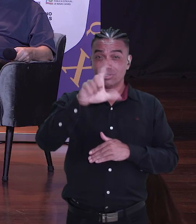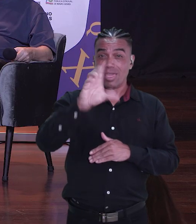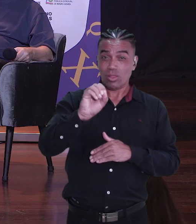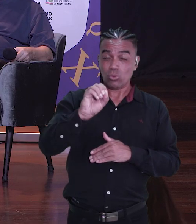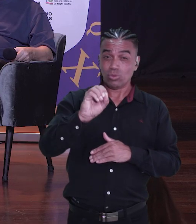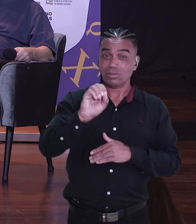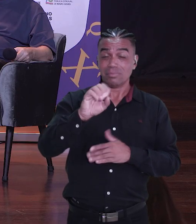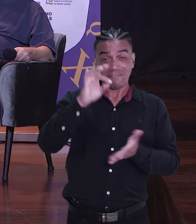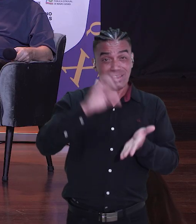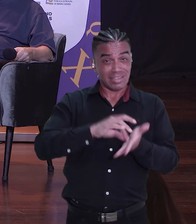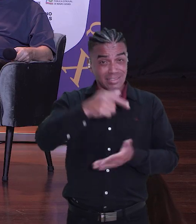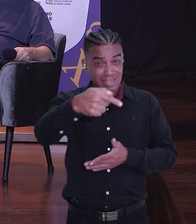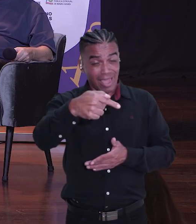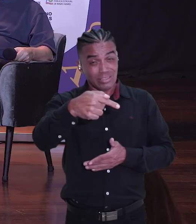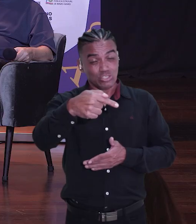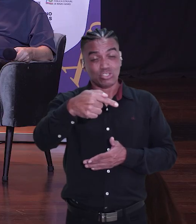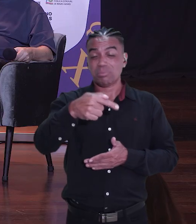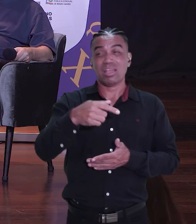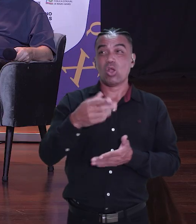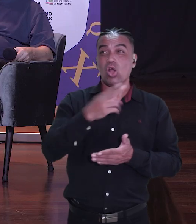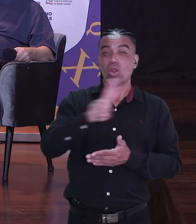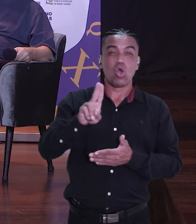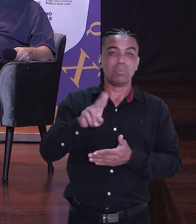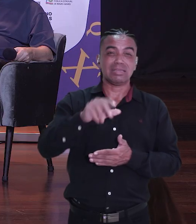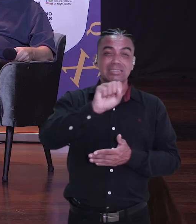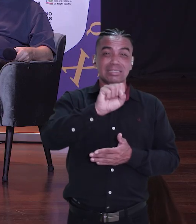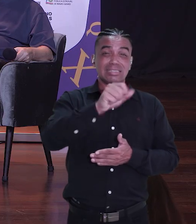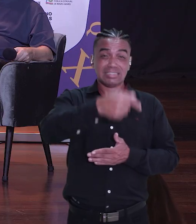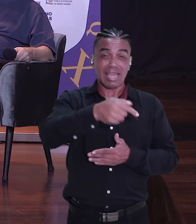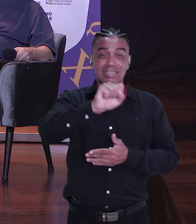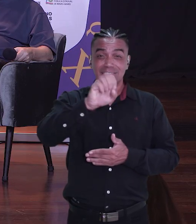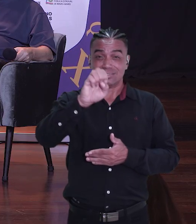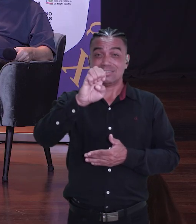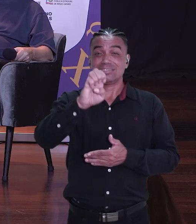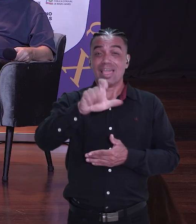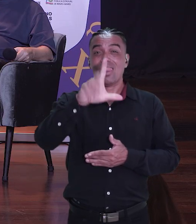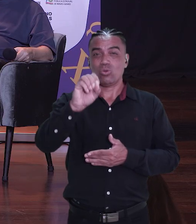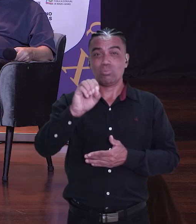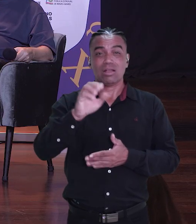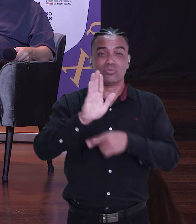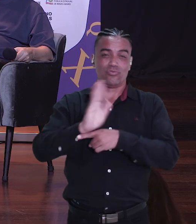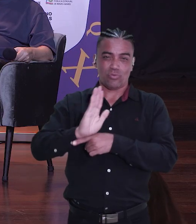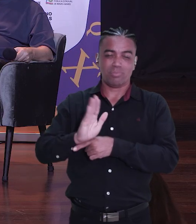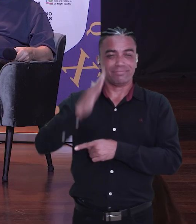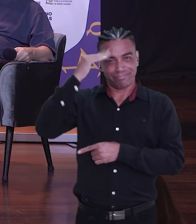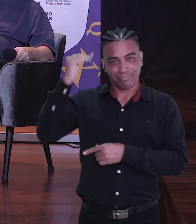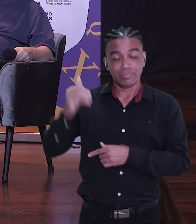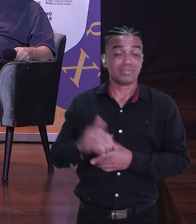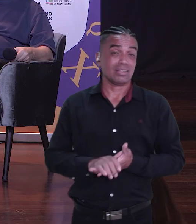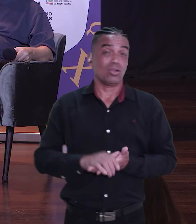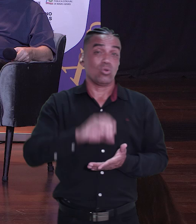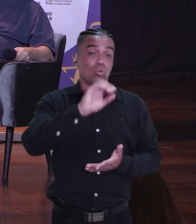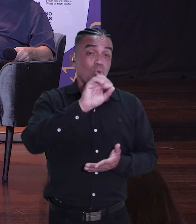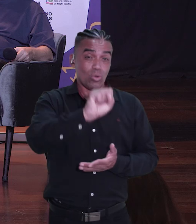verdade, são 7 selos, eu só não podia dar o nome de 7º selo por causa do filme do Bergman, que o 8º selo também